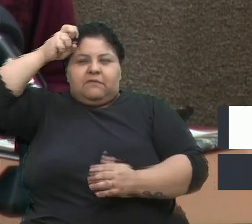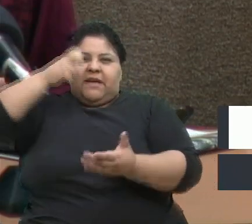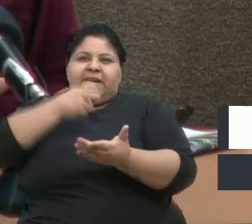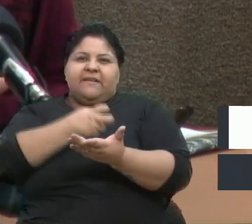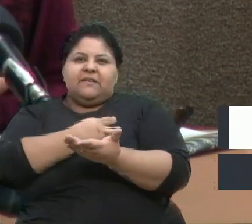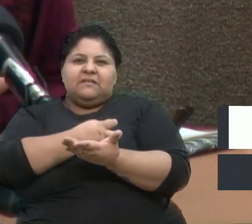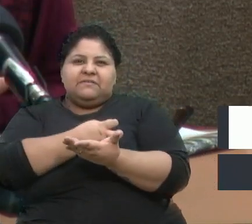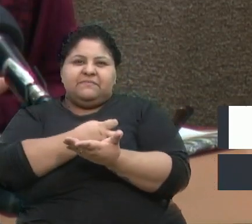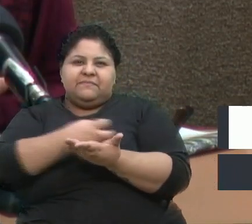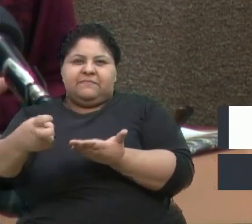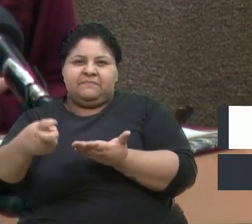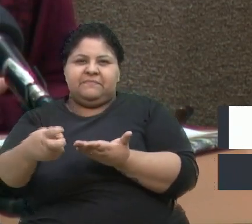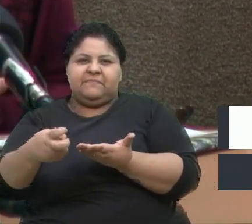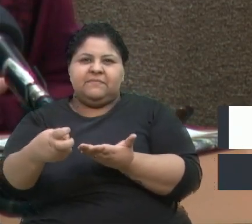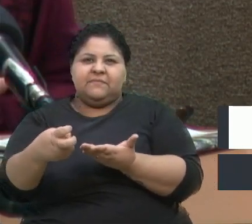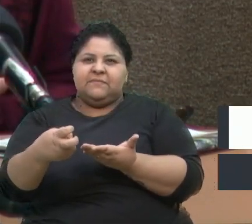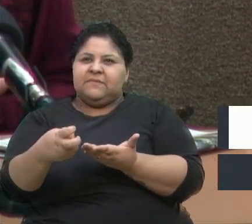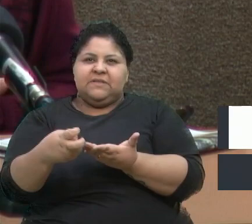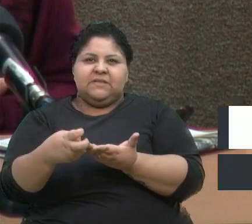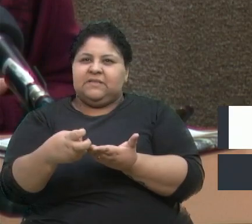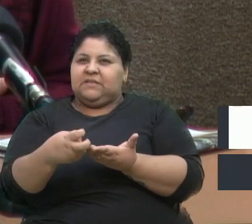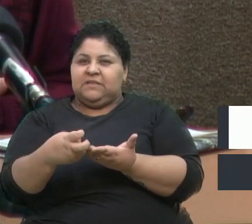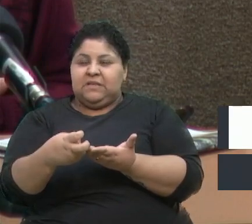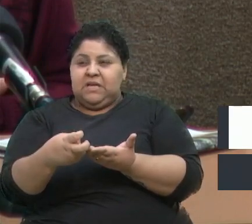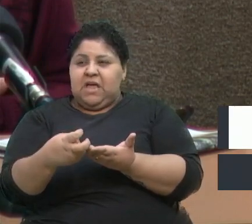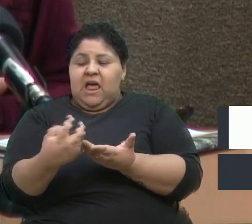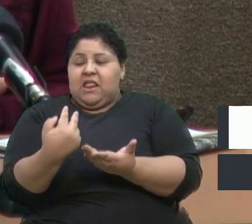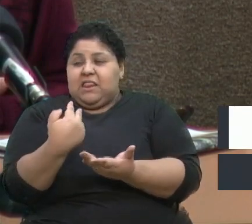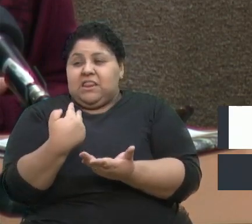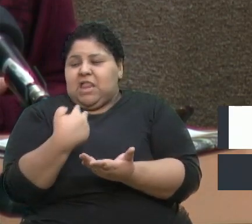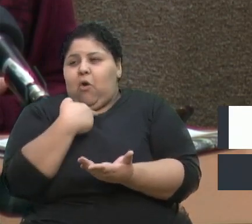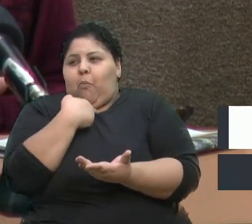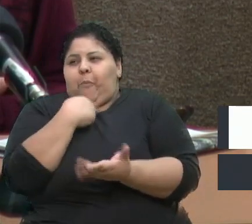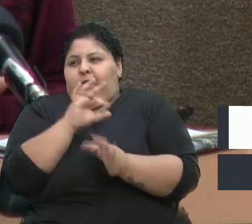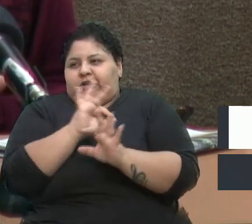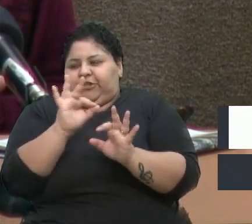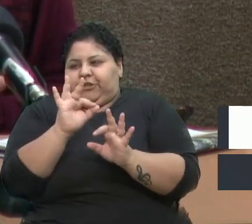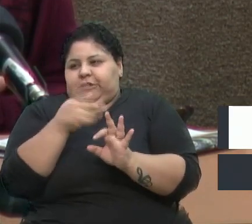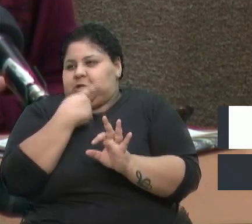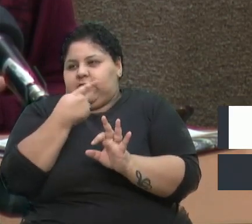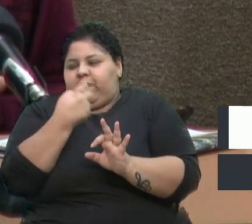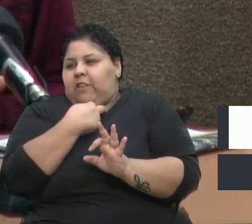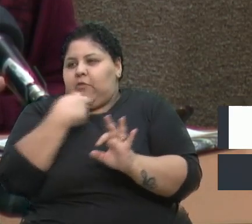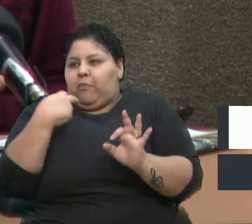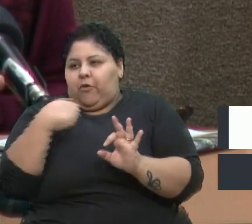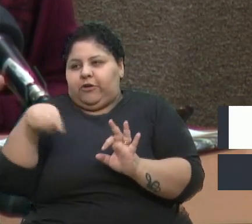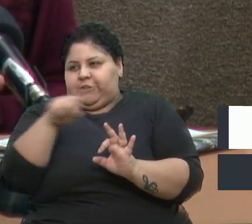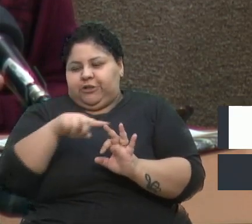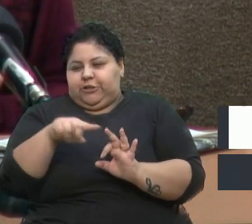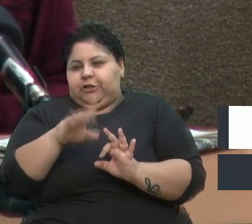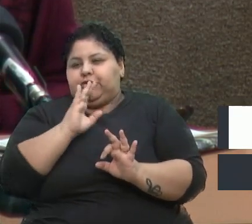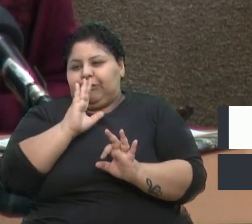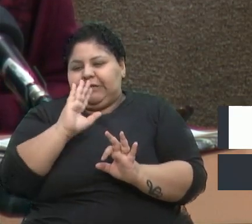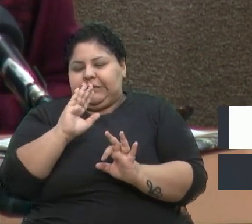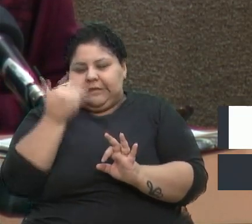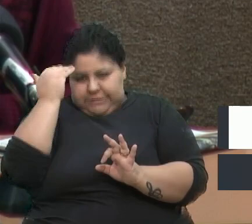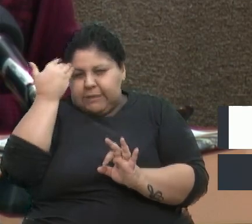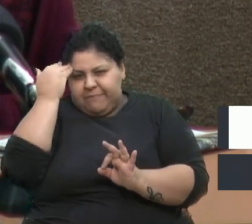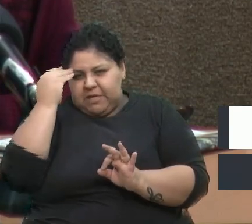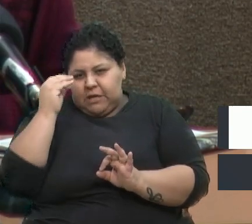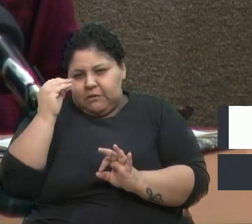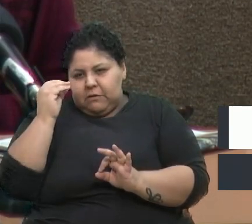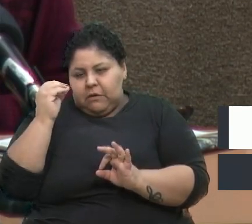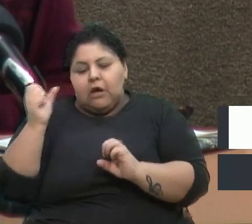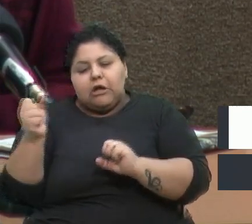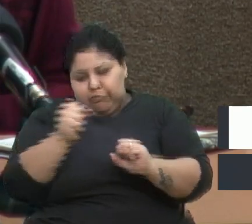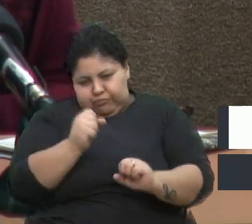algo, não diria inacreditável, porque a gente que conhecia sabia que podia acontecer, né? Mas